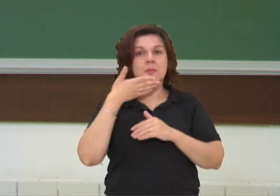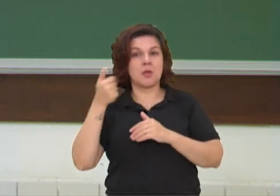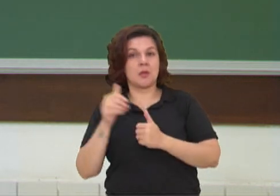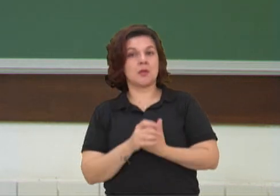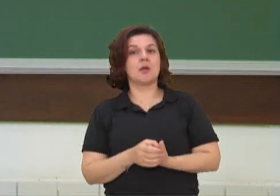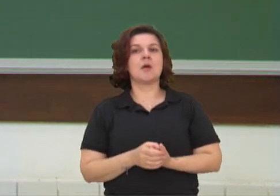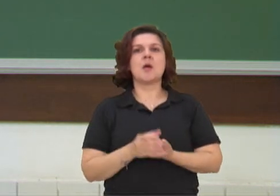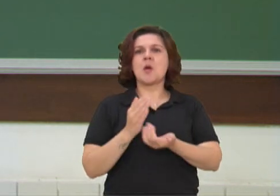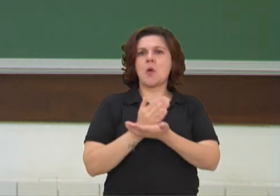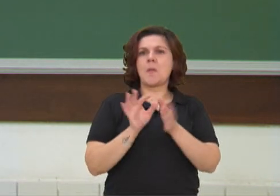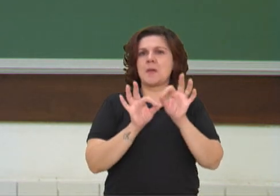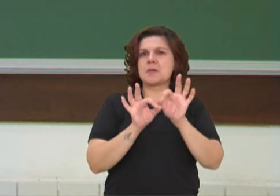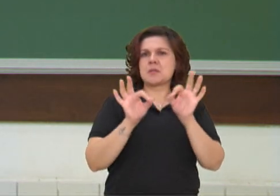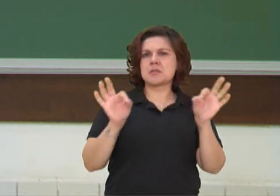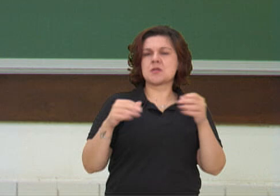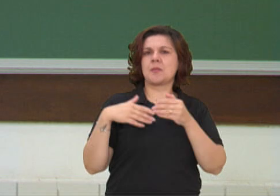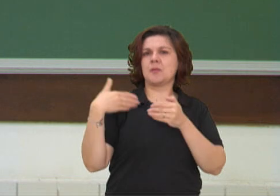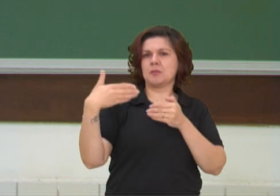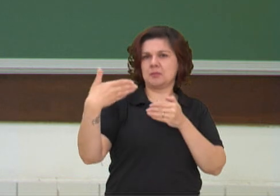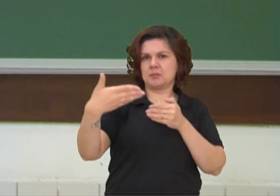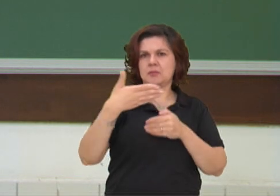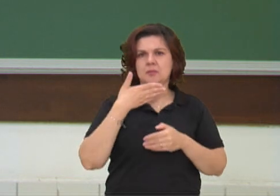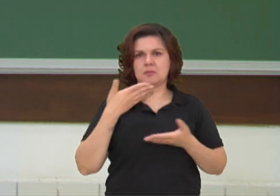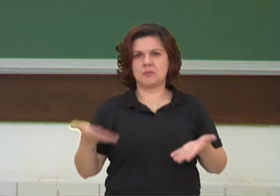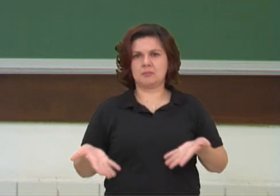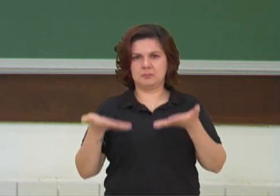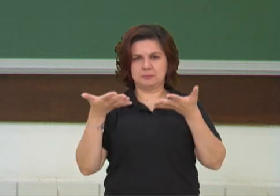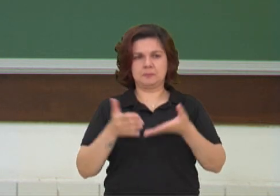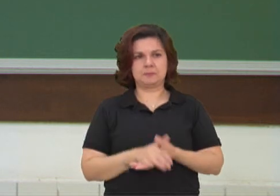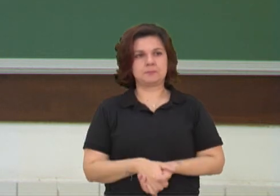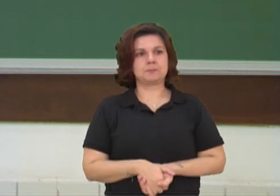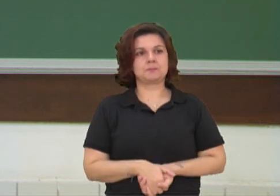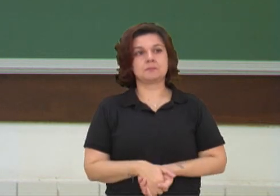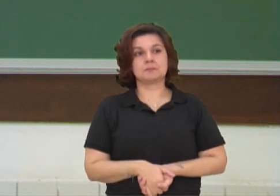com exercícios básicos, depois você vai avançando.